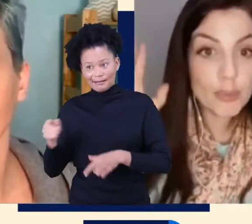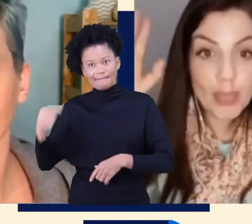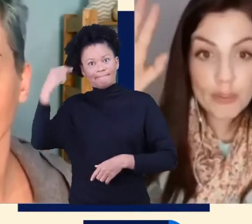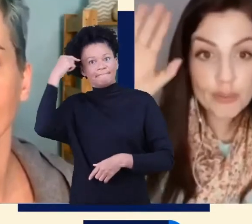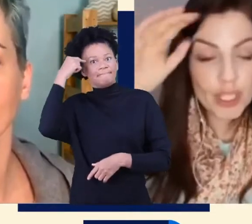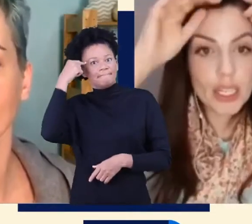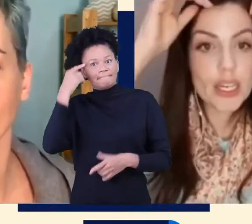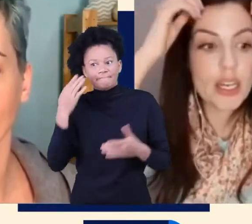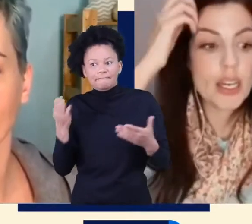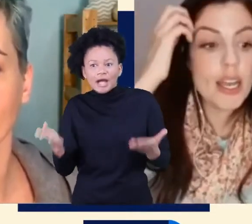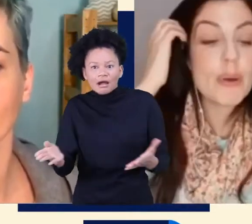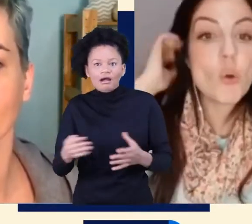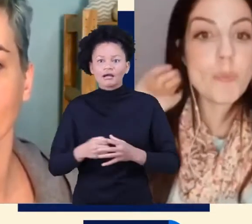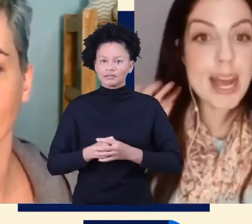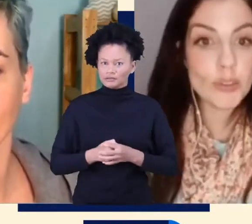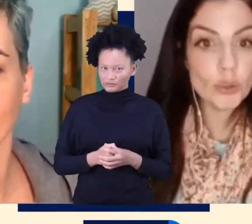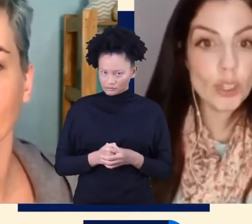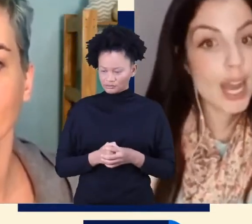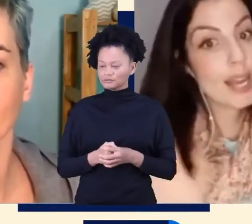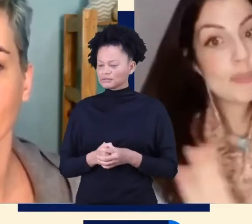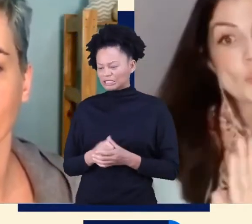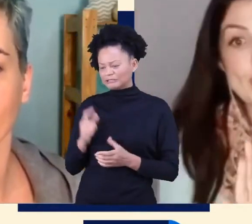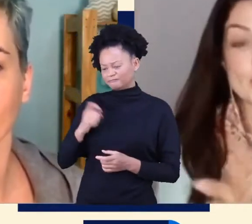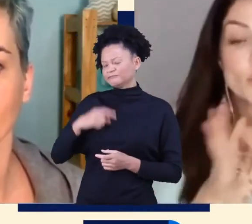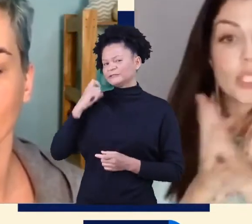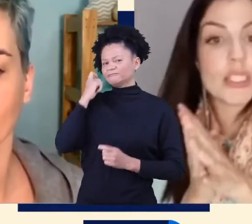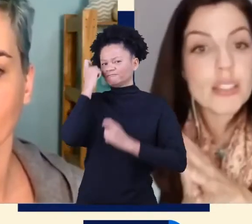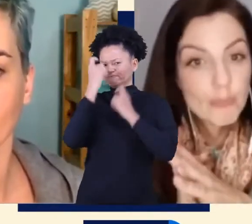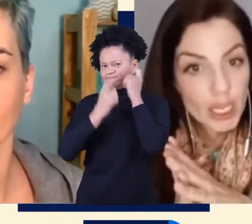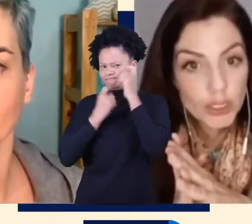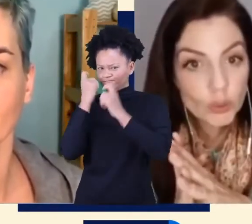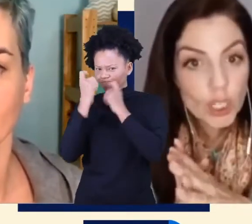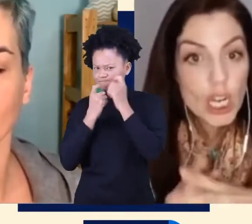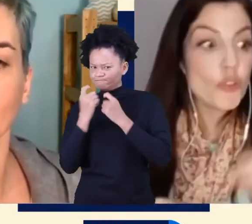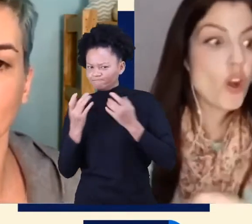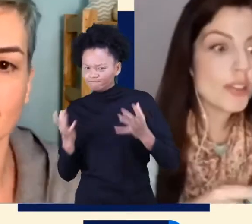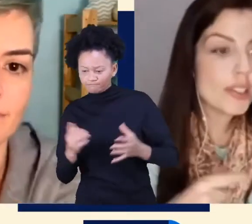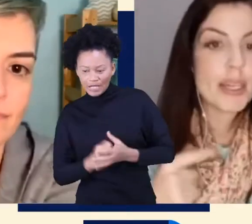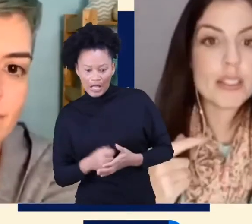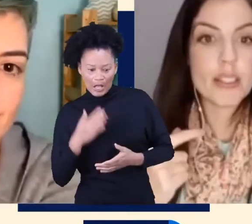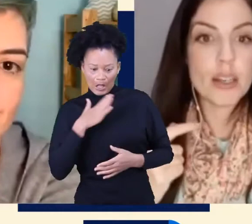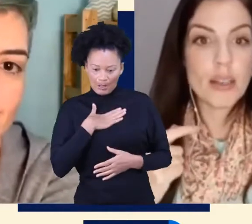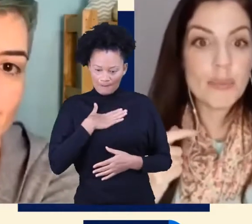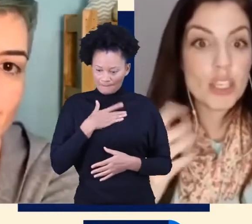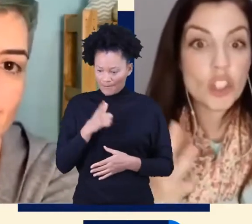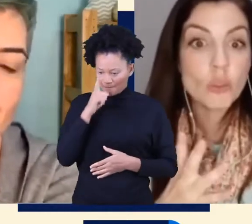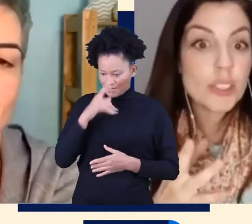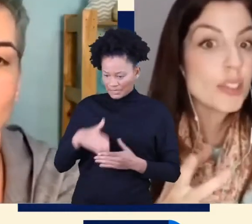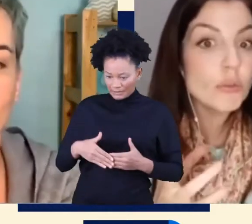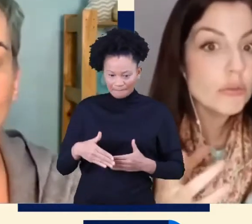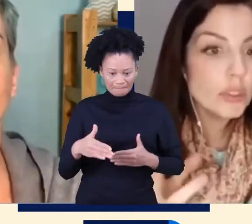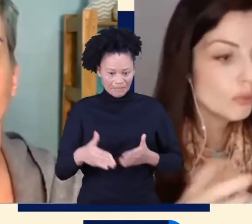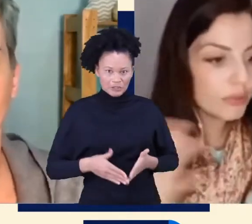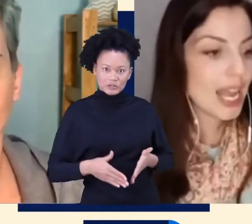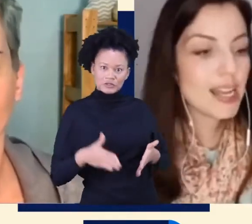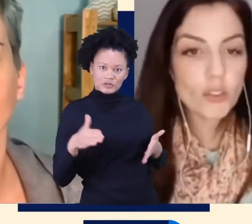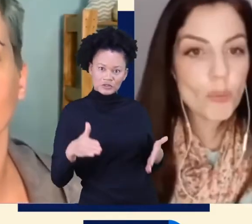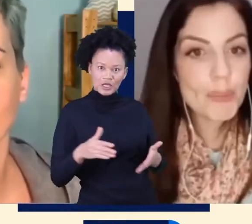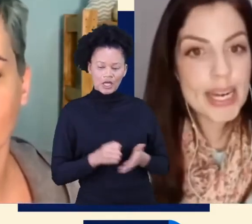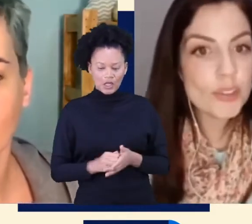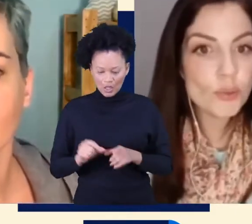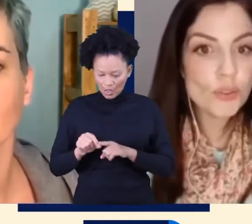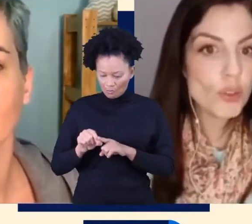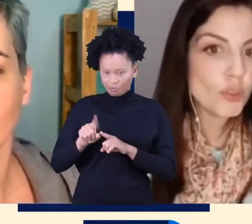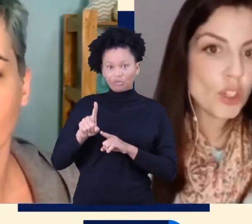e ele também fica preocupado. Ah, meu pênis não tá desse tamanho. Nossa, mas a minha ejaculação não tá